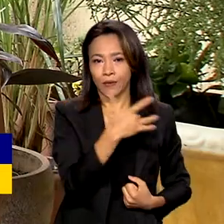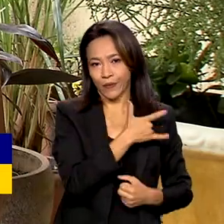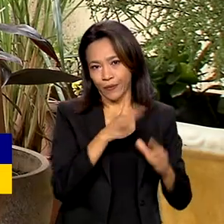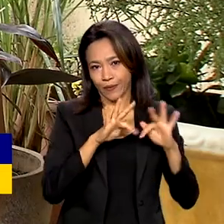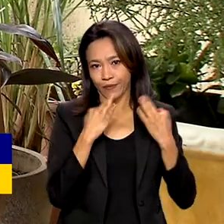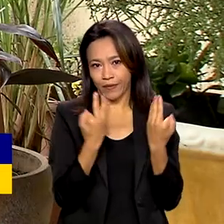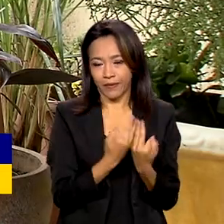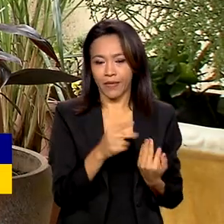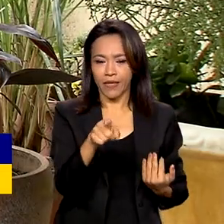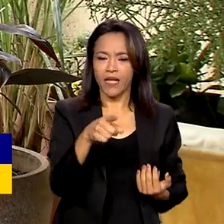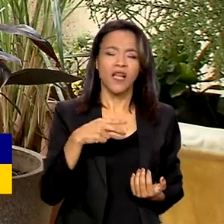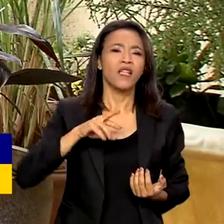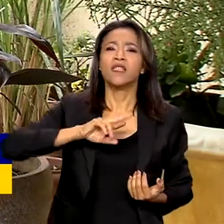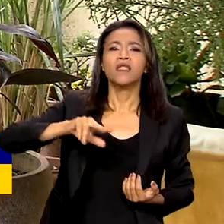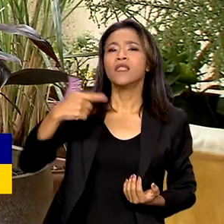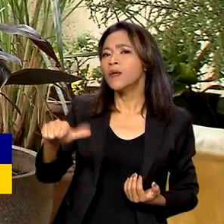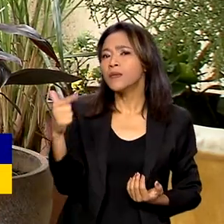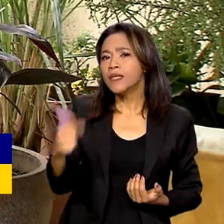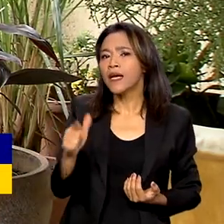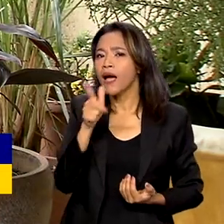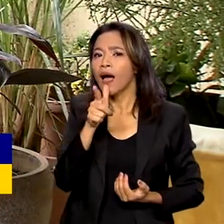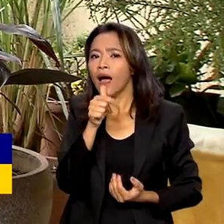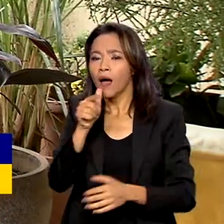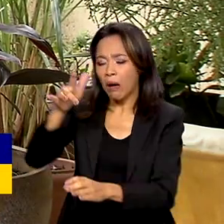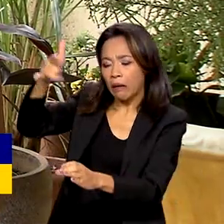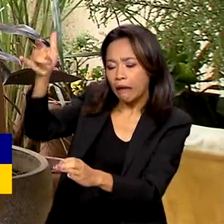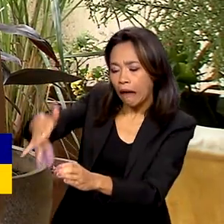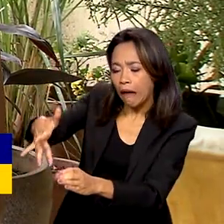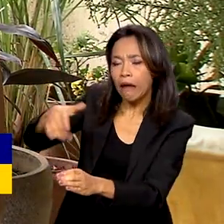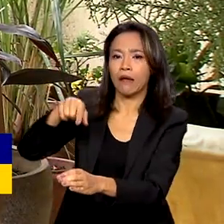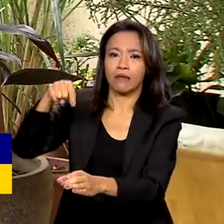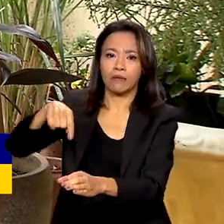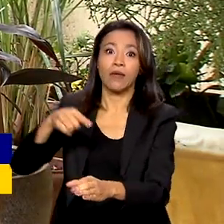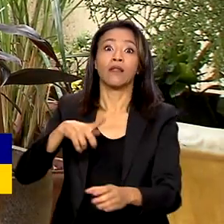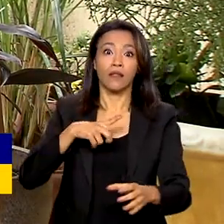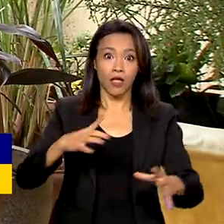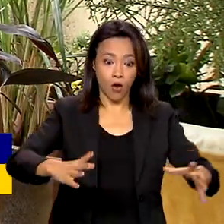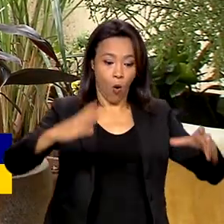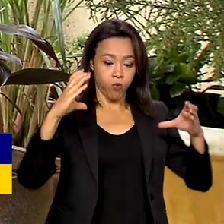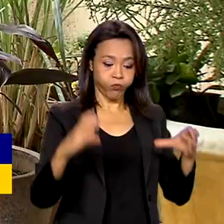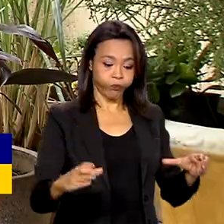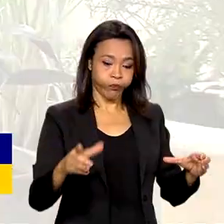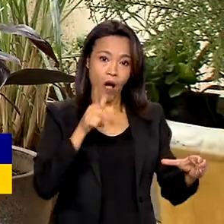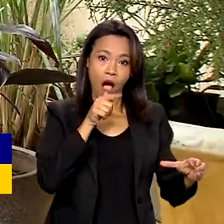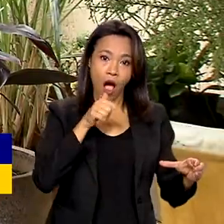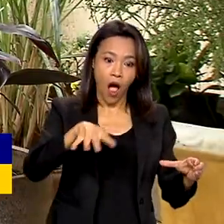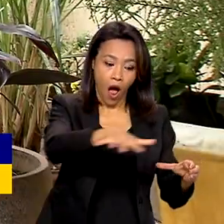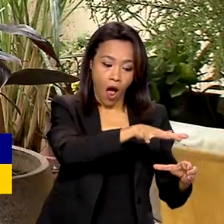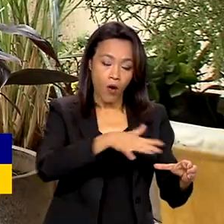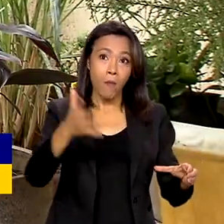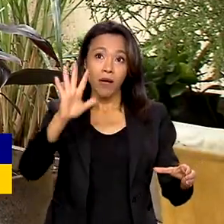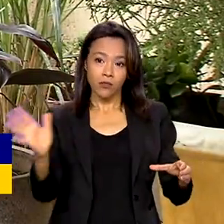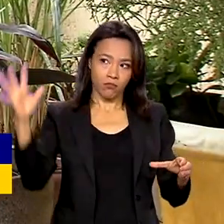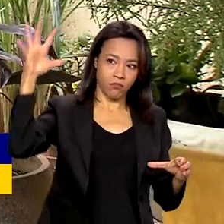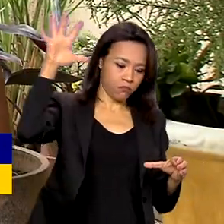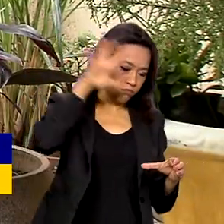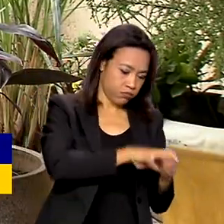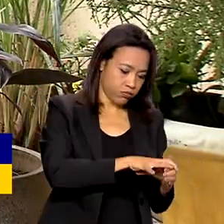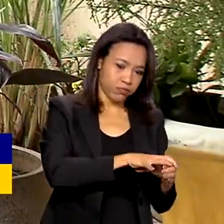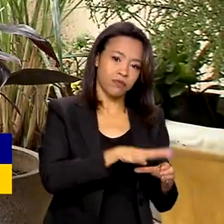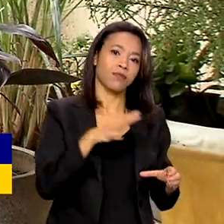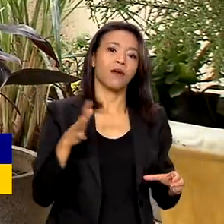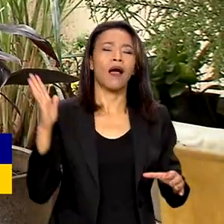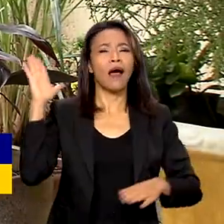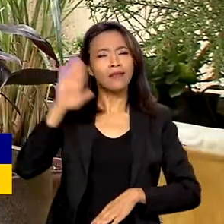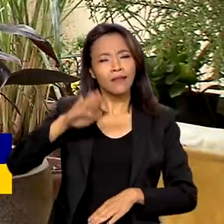manter água parada olhar sempre as calhas nós temos caixa d'água Mas todas são tampadas final da tarde a gente fecha